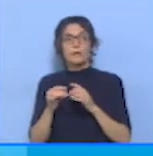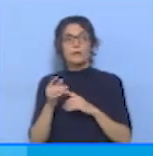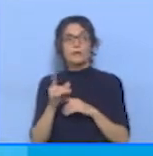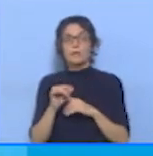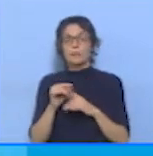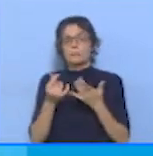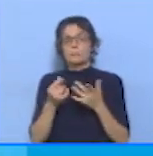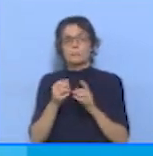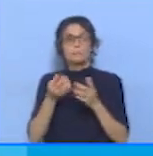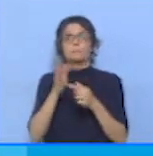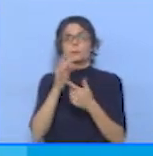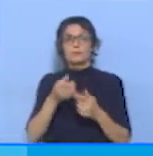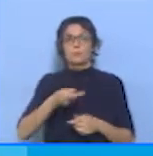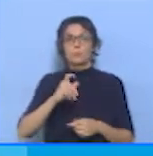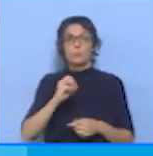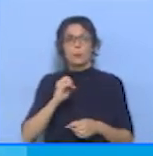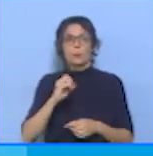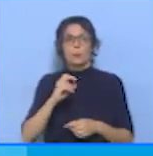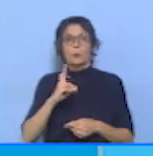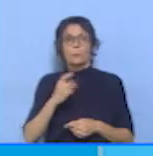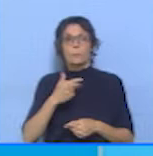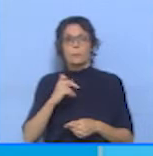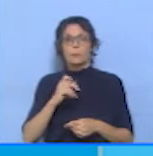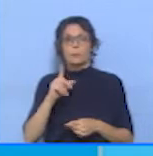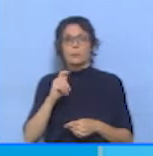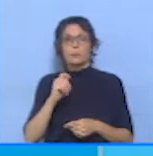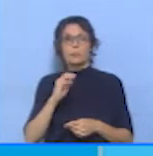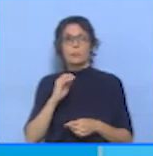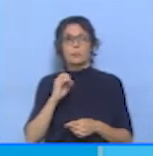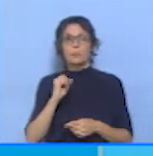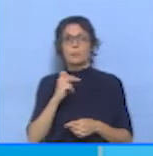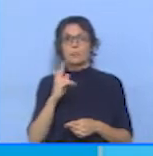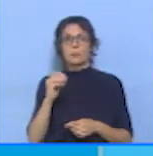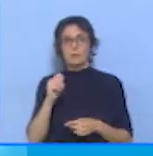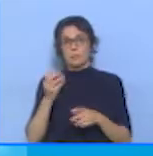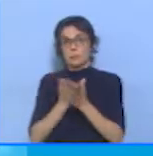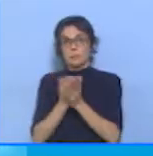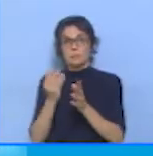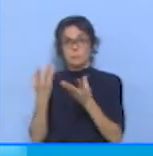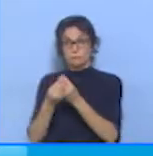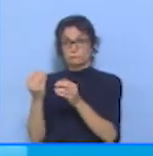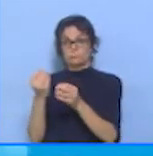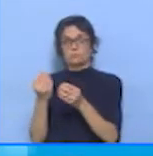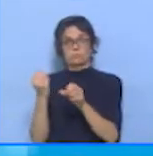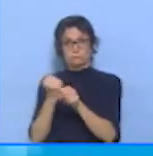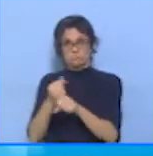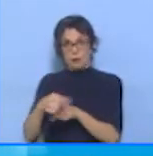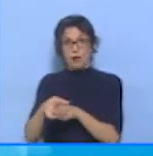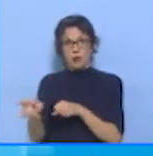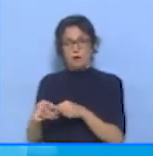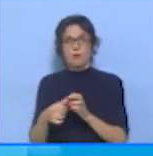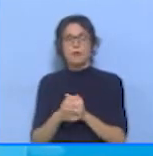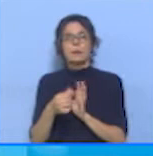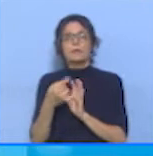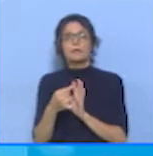Porto Alegre também, que trabalham com escolas também. Portanto, conseguir que esses grupos tenham um efeito multiplicador, que as pessoas,